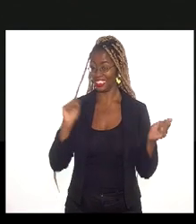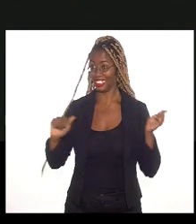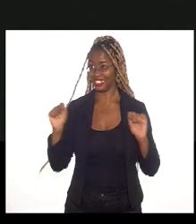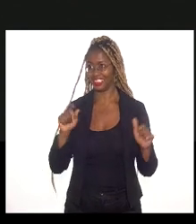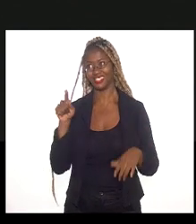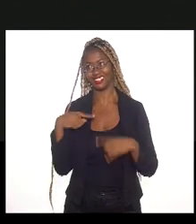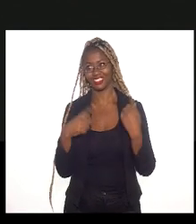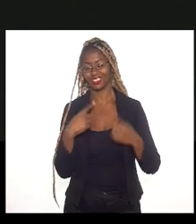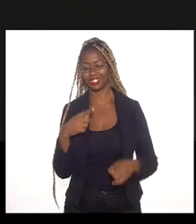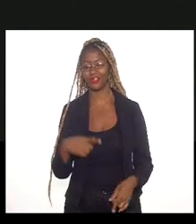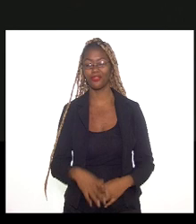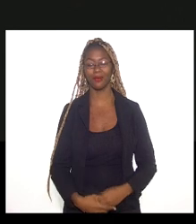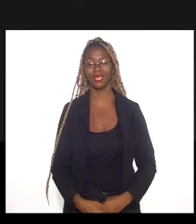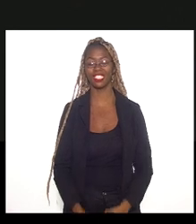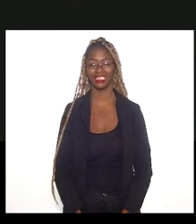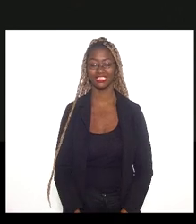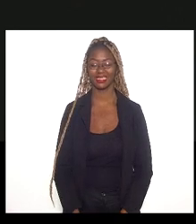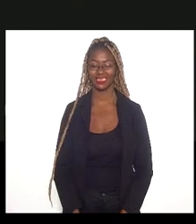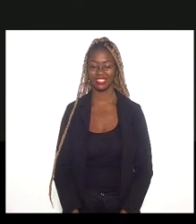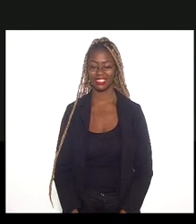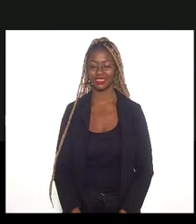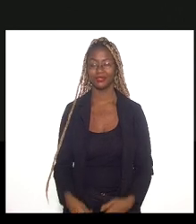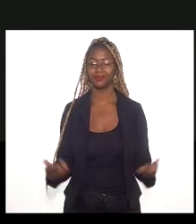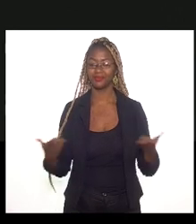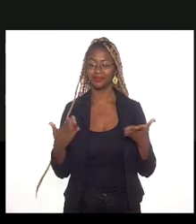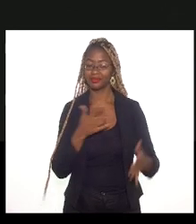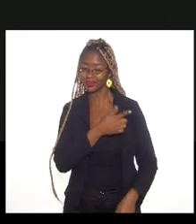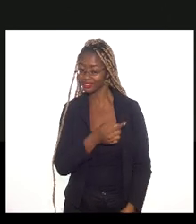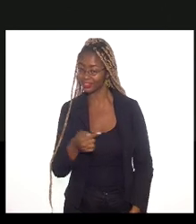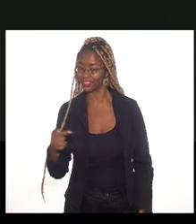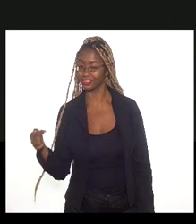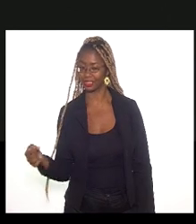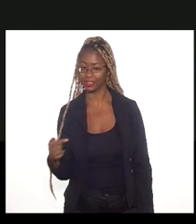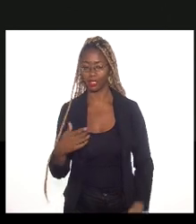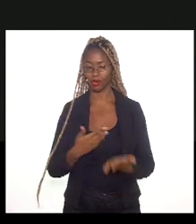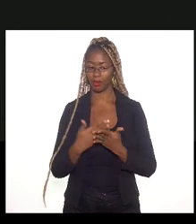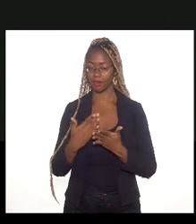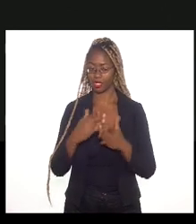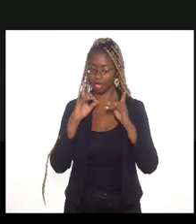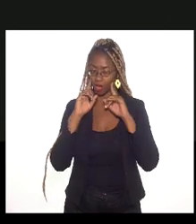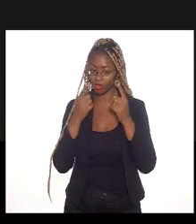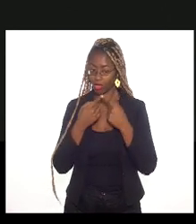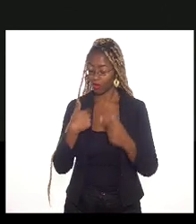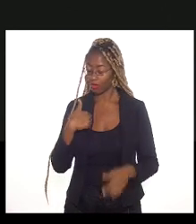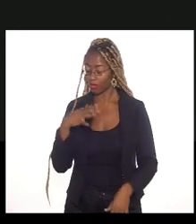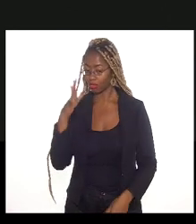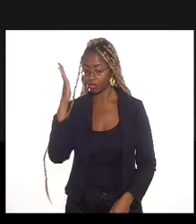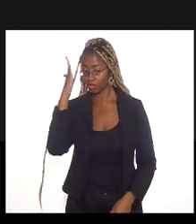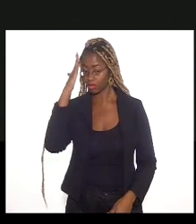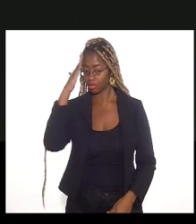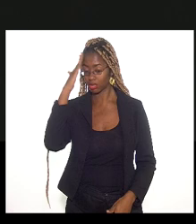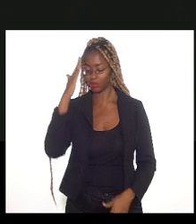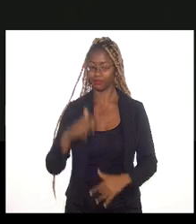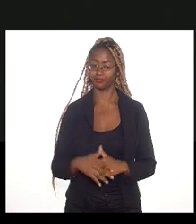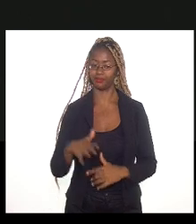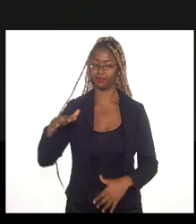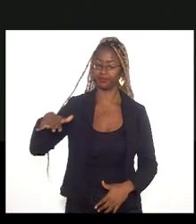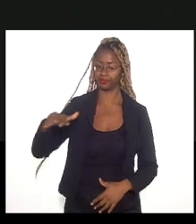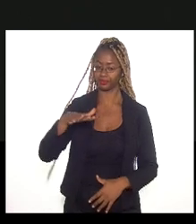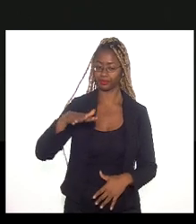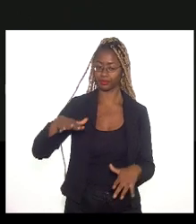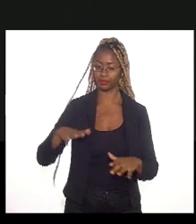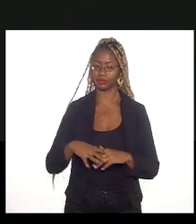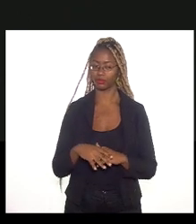O deputado Max, esta semana, numa reunião, aliás, antes de começar uma reunião, eu tomei conhecimento de que o campo de futebol em